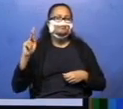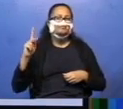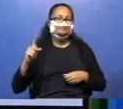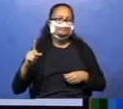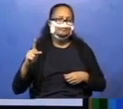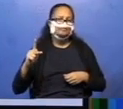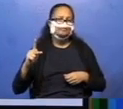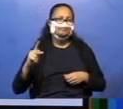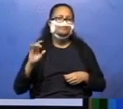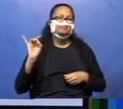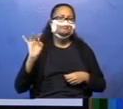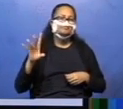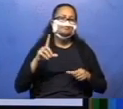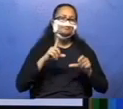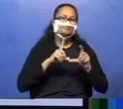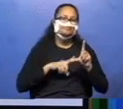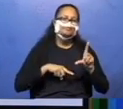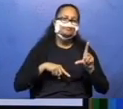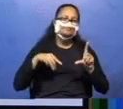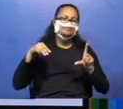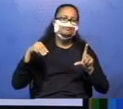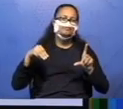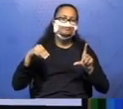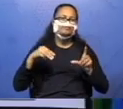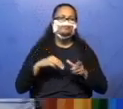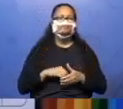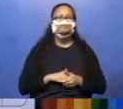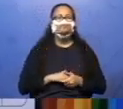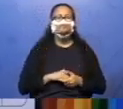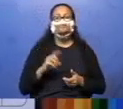M, tá? Não esquece.